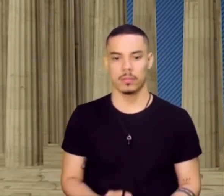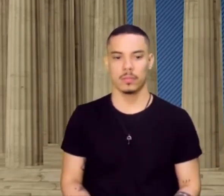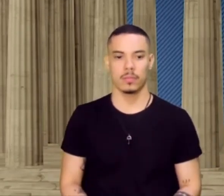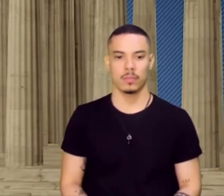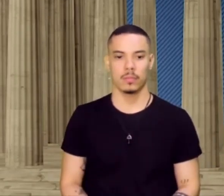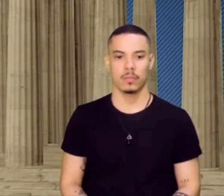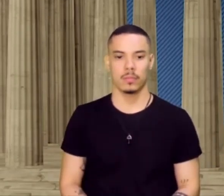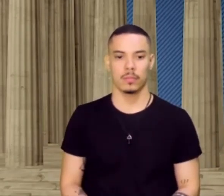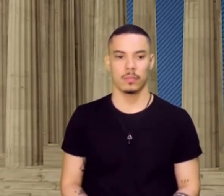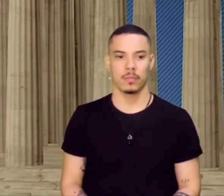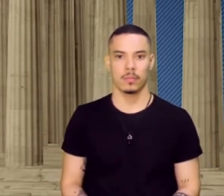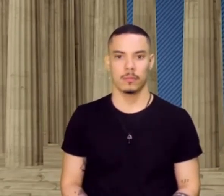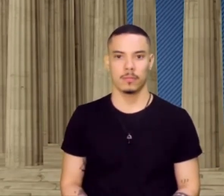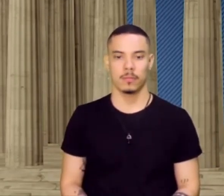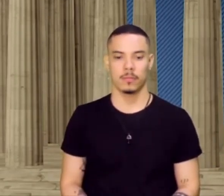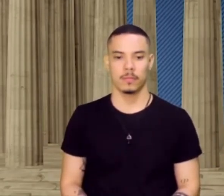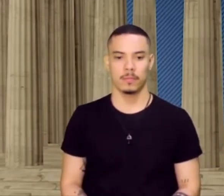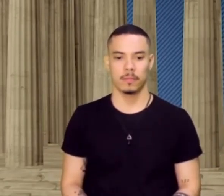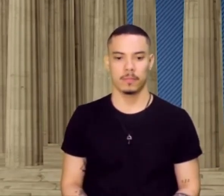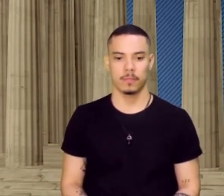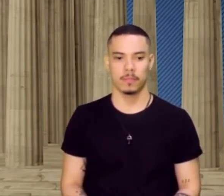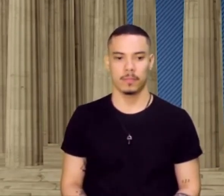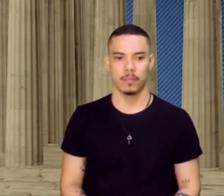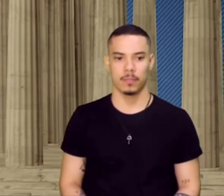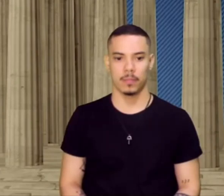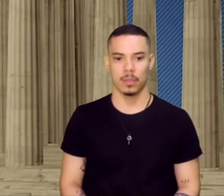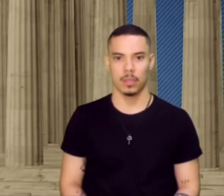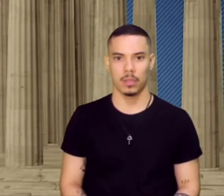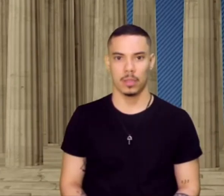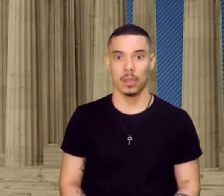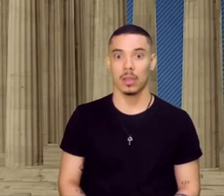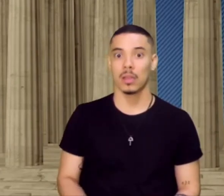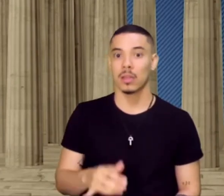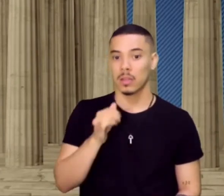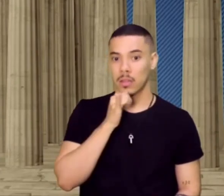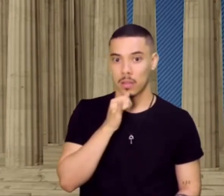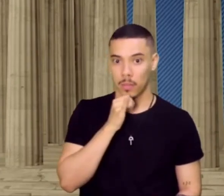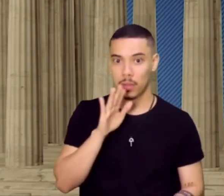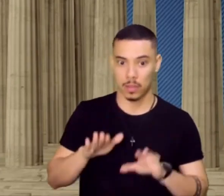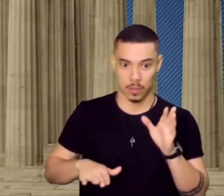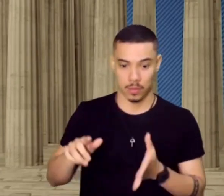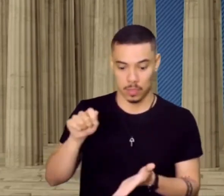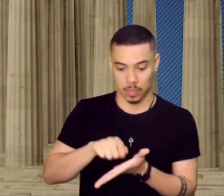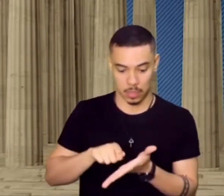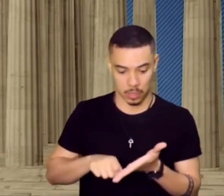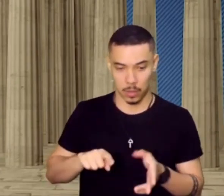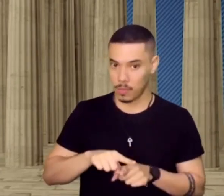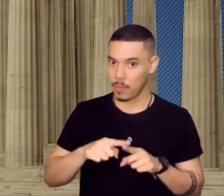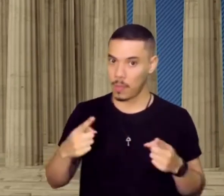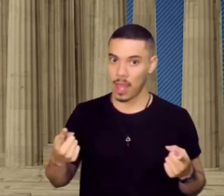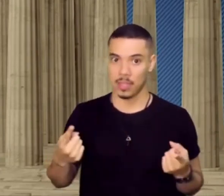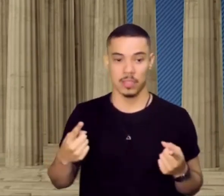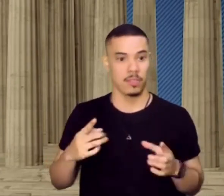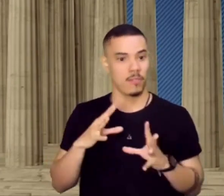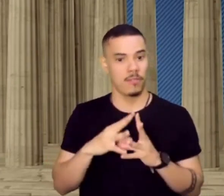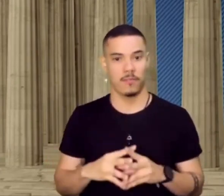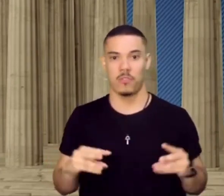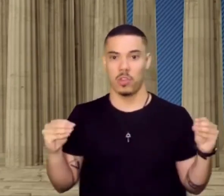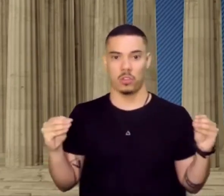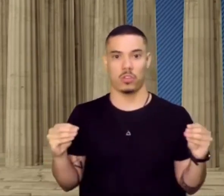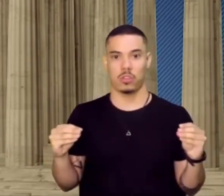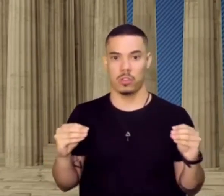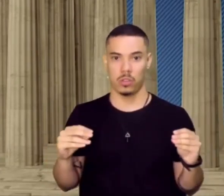É distinto, né? Às vezes muito, mesmo que o ideal está escrito, o real foge um pouco daquilo que